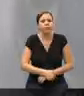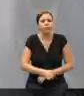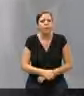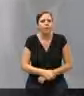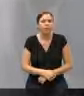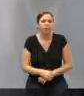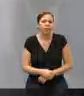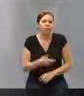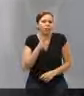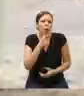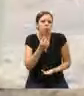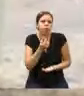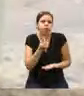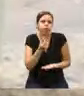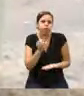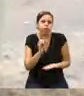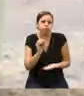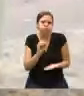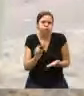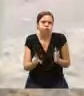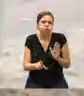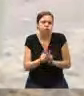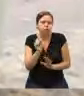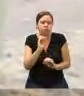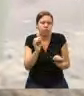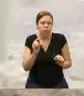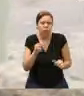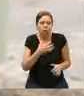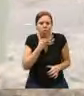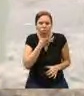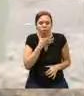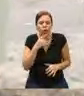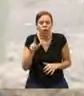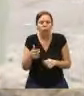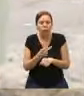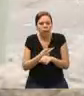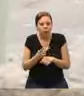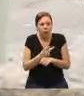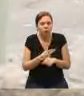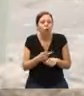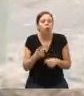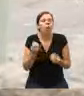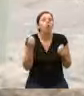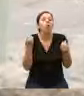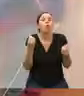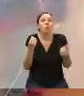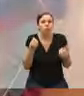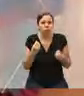não estava dando nada. Então eu tive que buscar um jeito